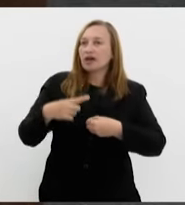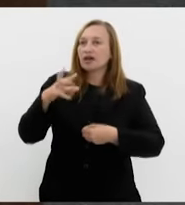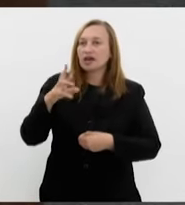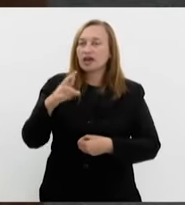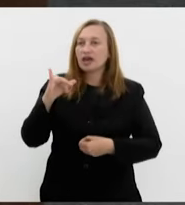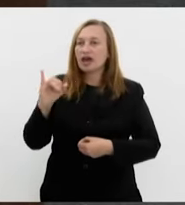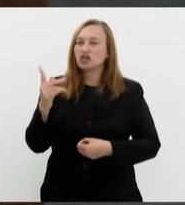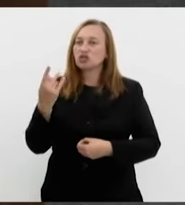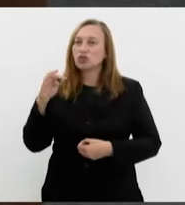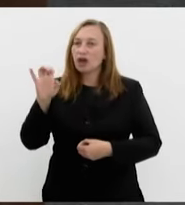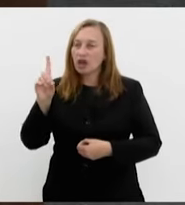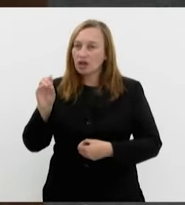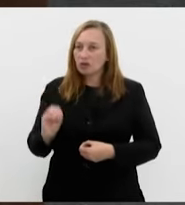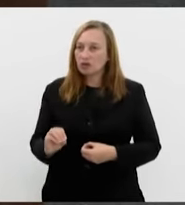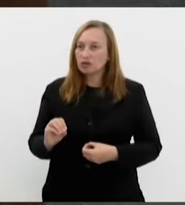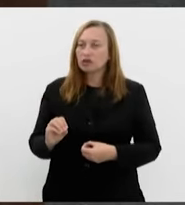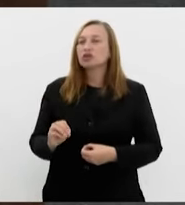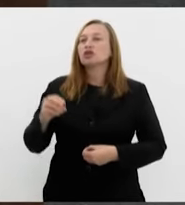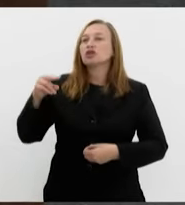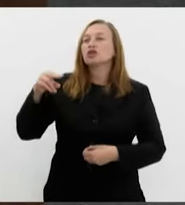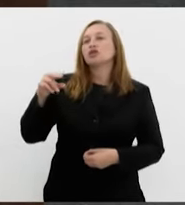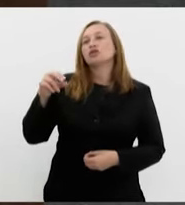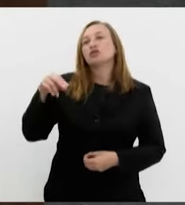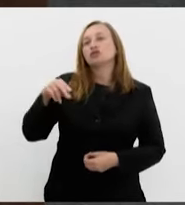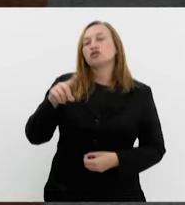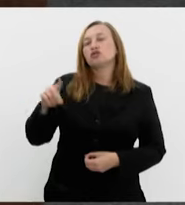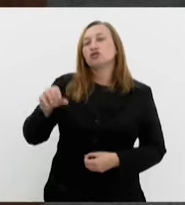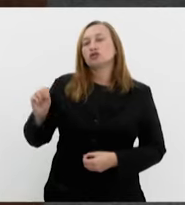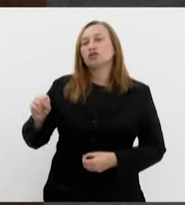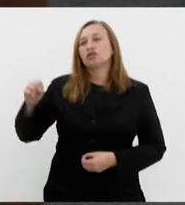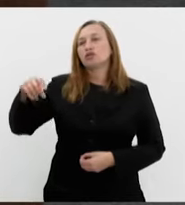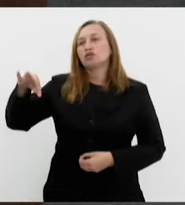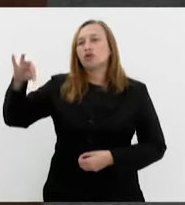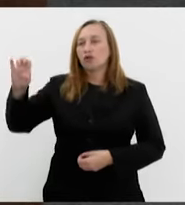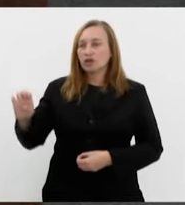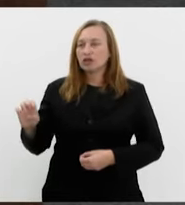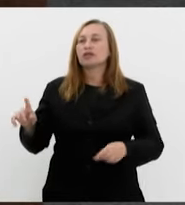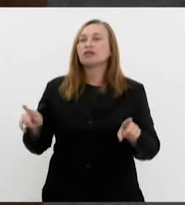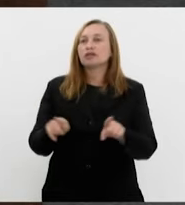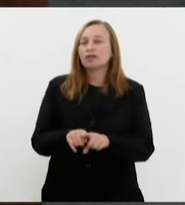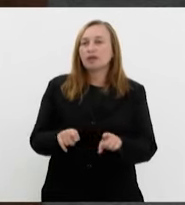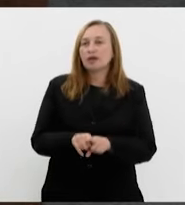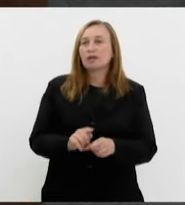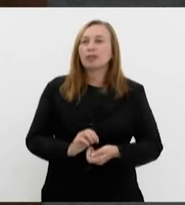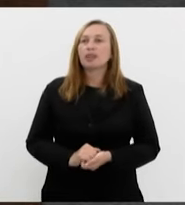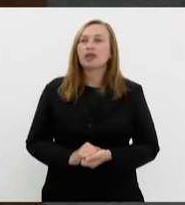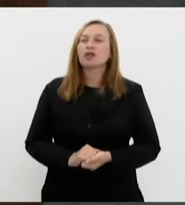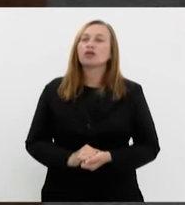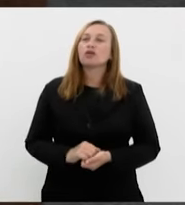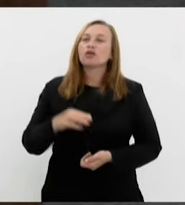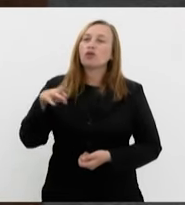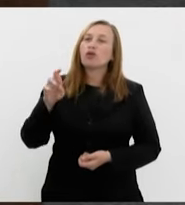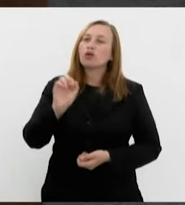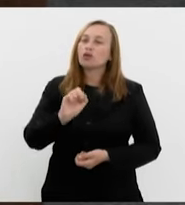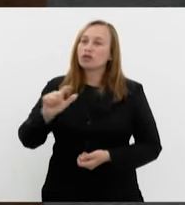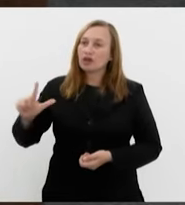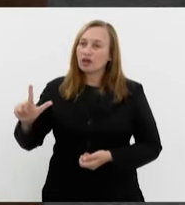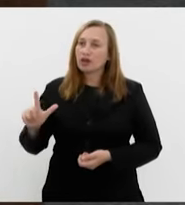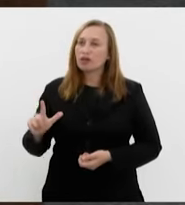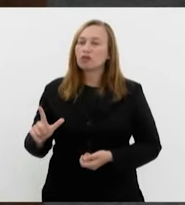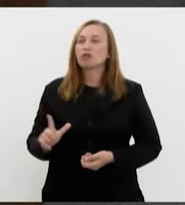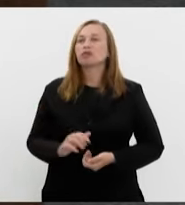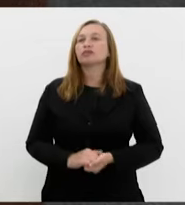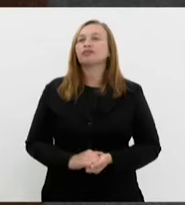querida Zona Norte da cidade do Rio de Janeiro. O coronel Busnello, seja como comandante de